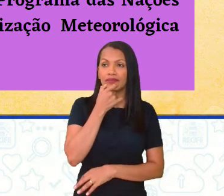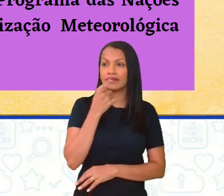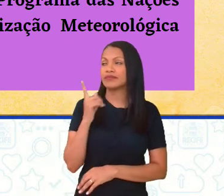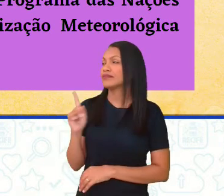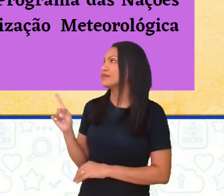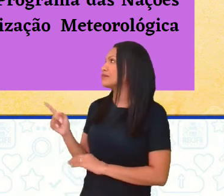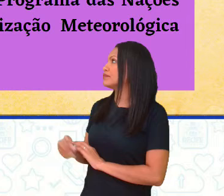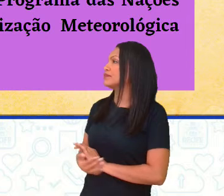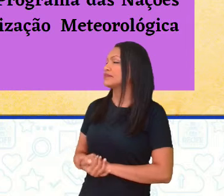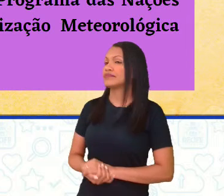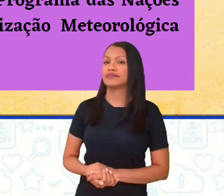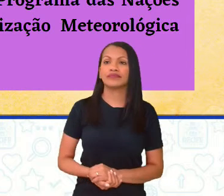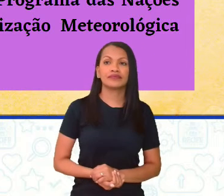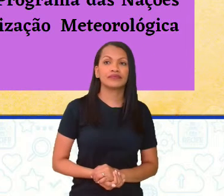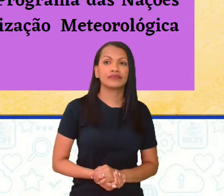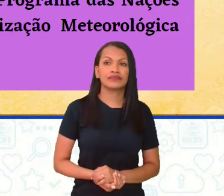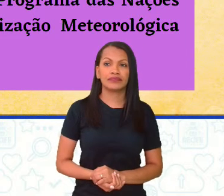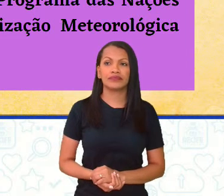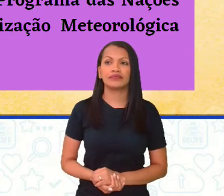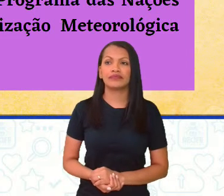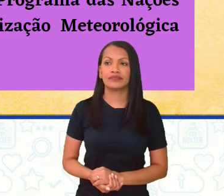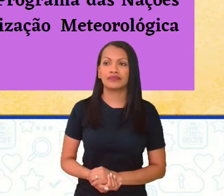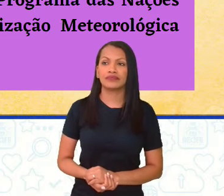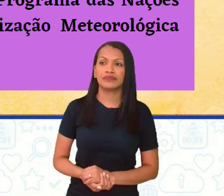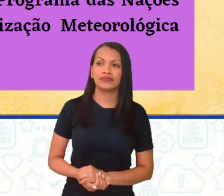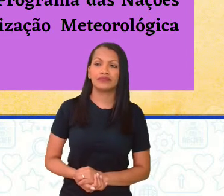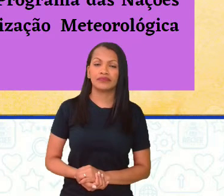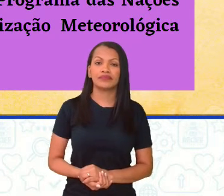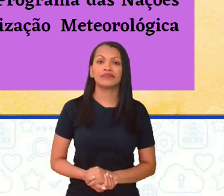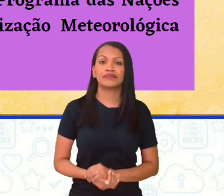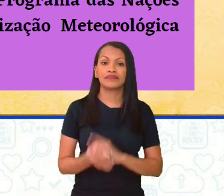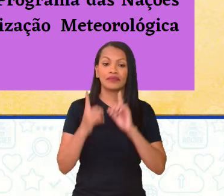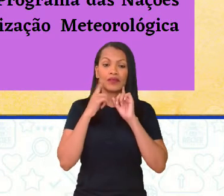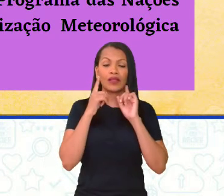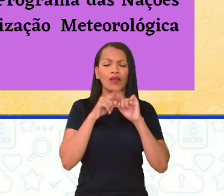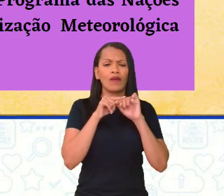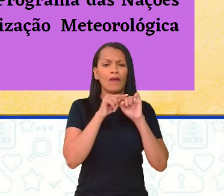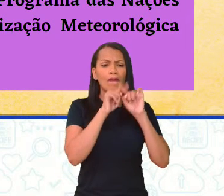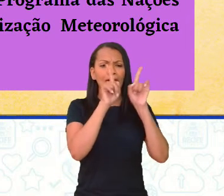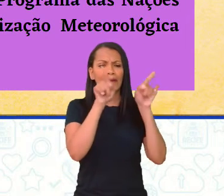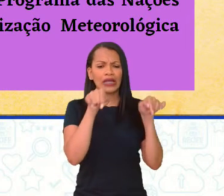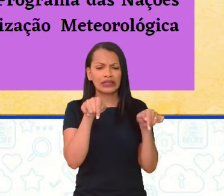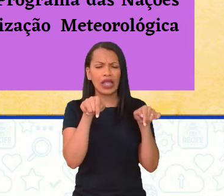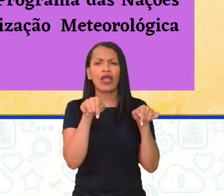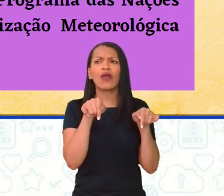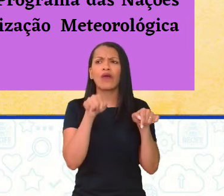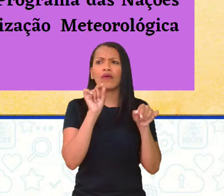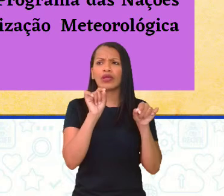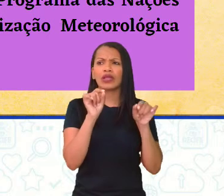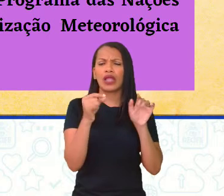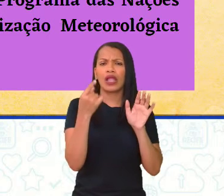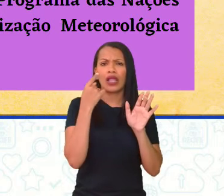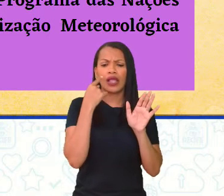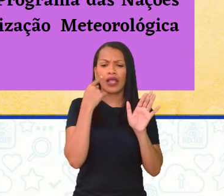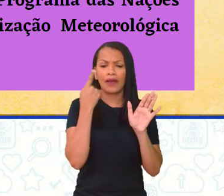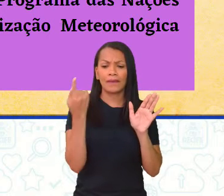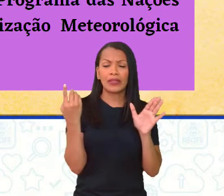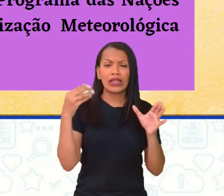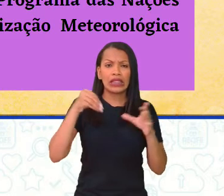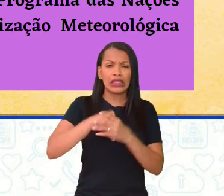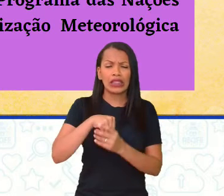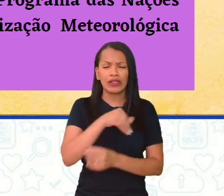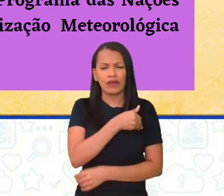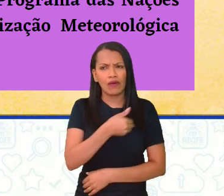Panel on Climate Change, né? Ou seja, painel intergovernamental para mudanças climáticas, né? Então já fica aí um exercício do